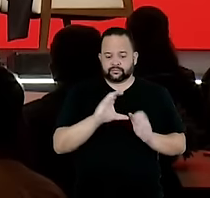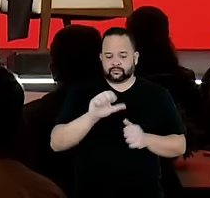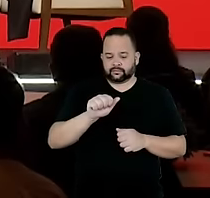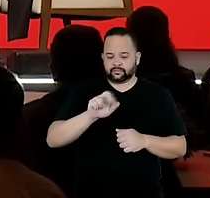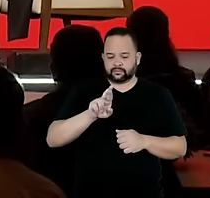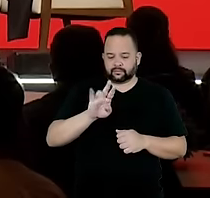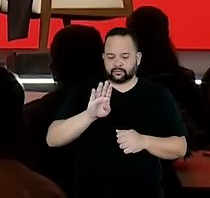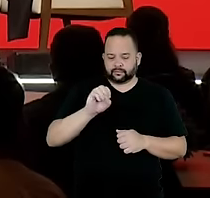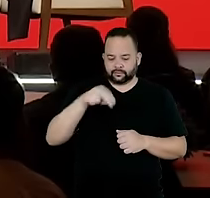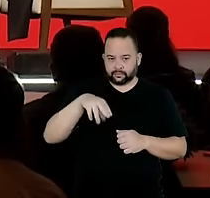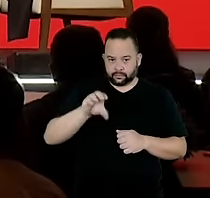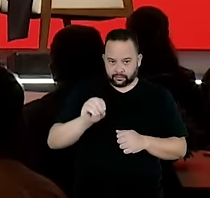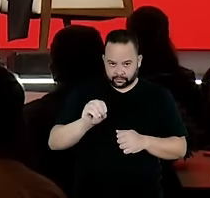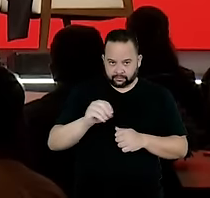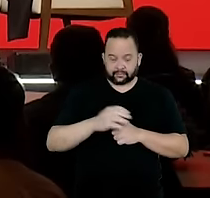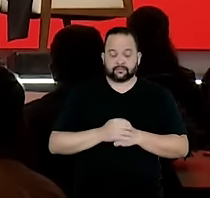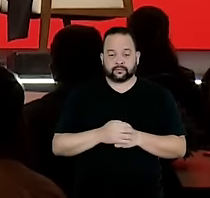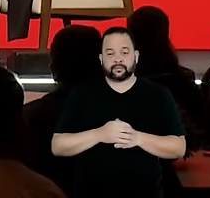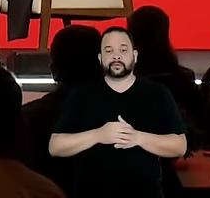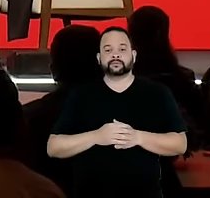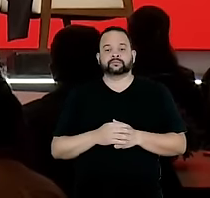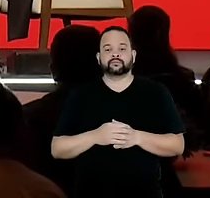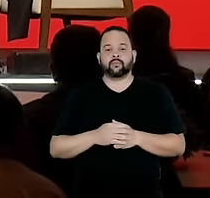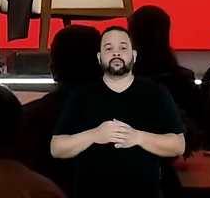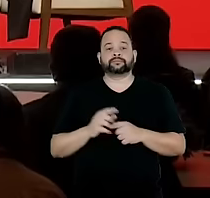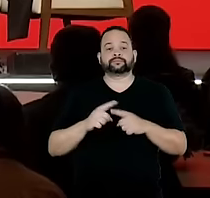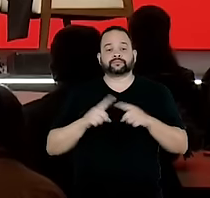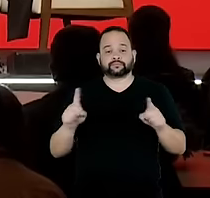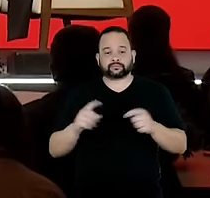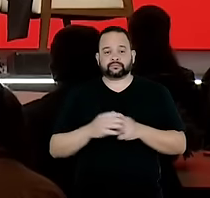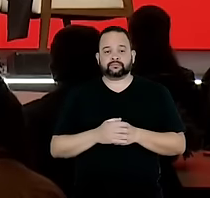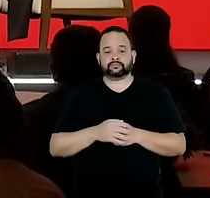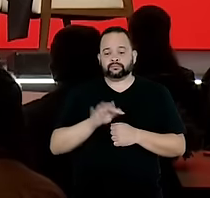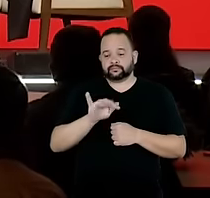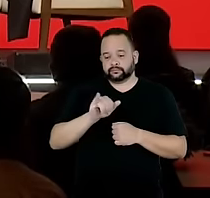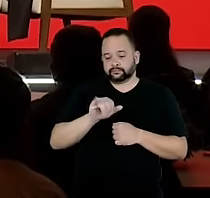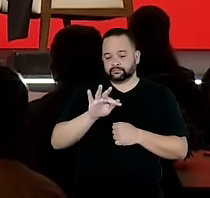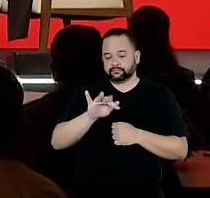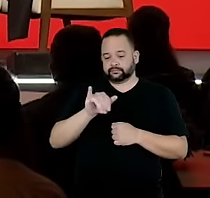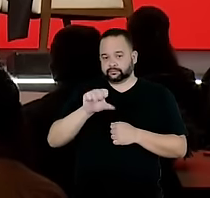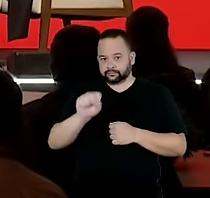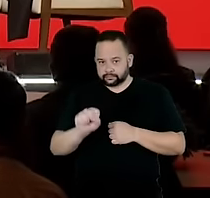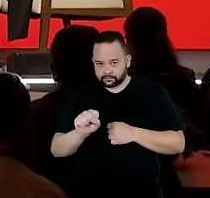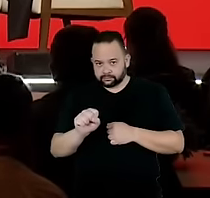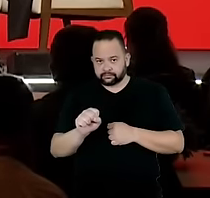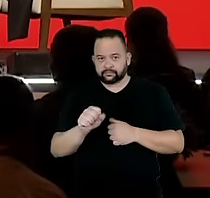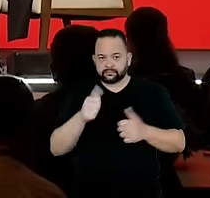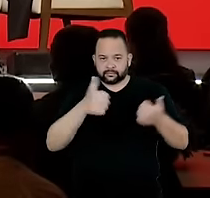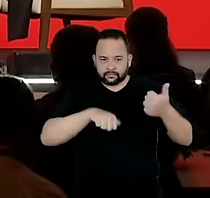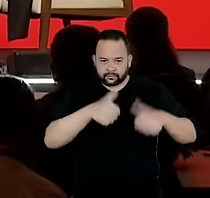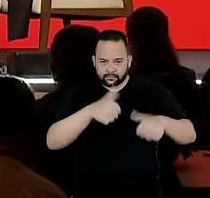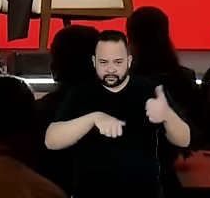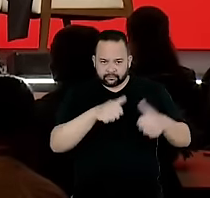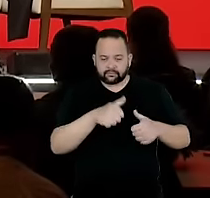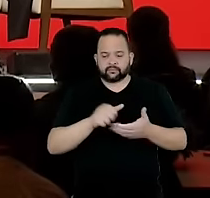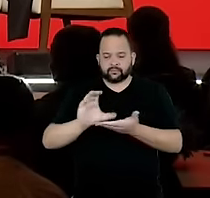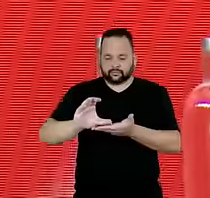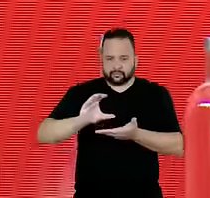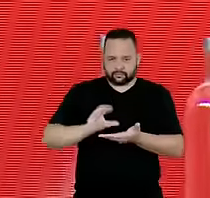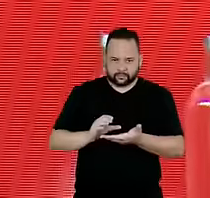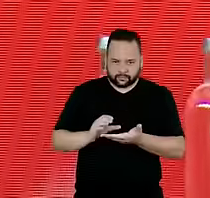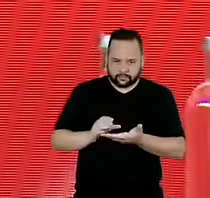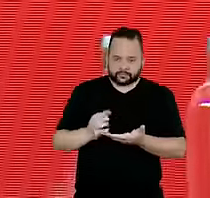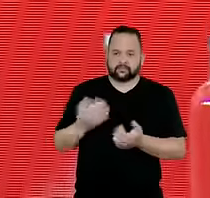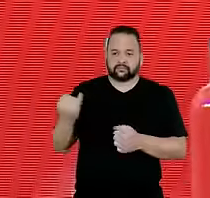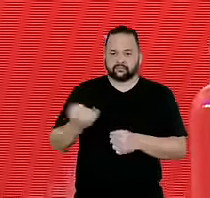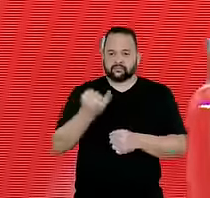eh mas dentro dos fifs e olhando pro crédito de carbono como um ativo financeiro a gente já tinha essa